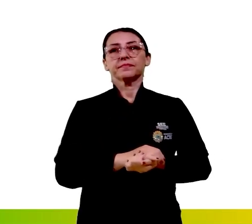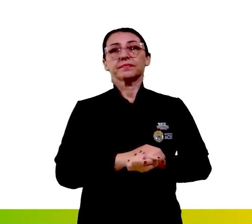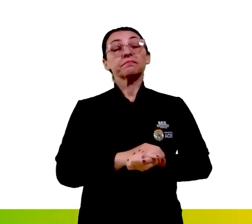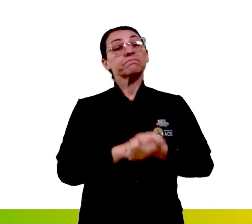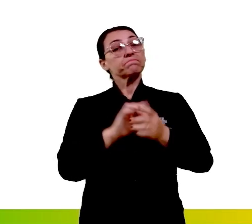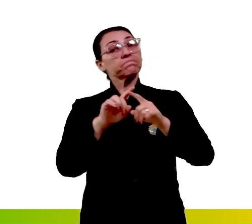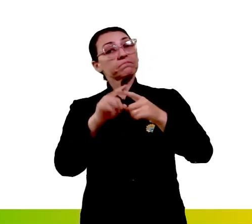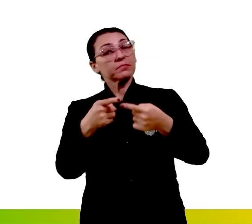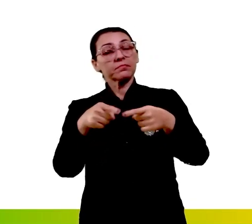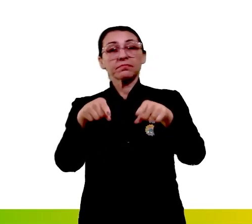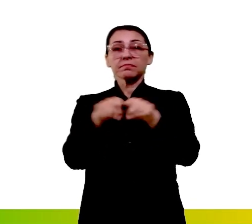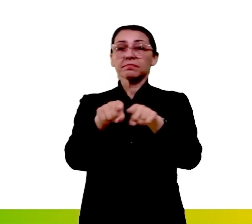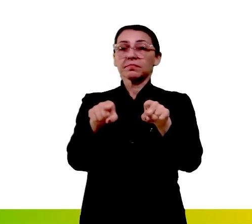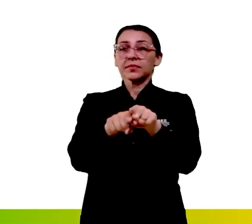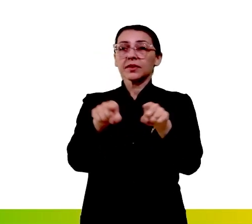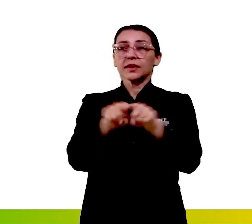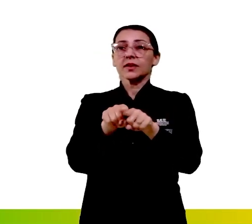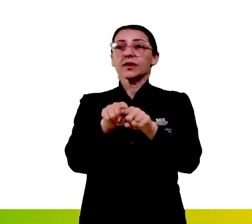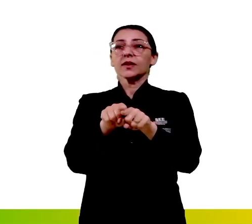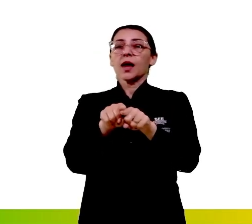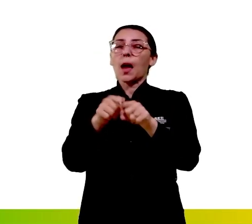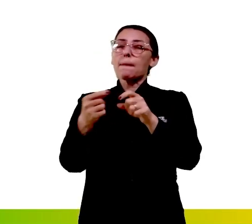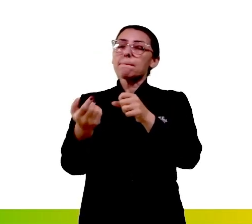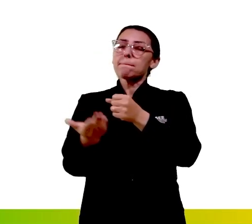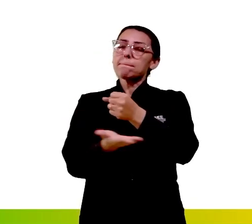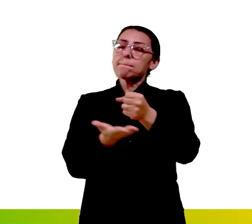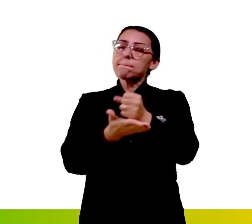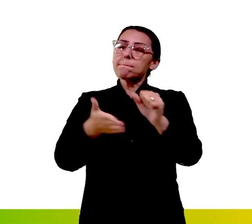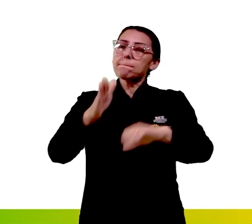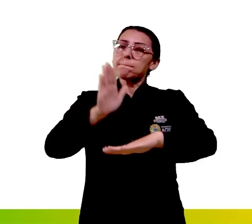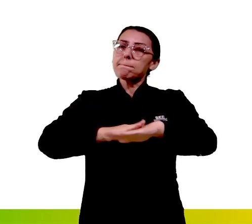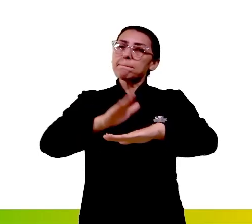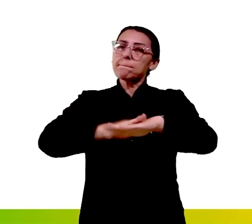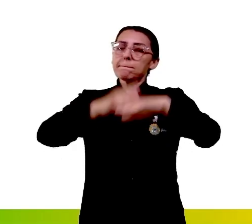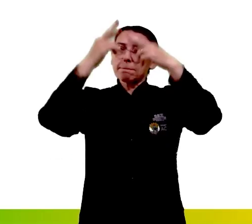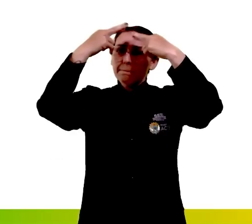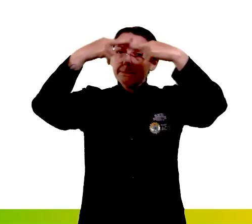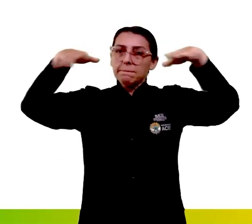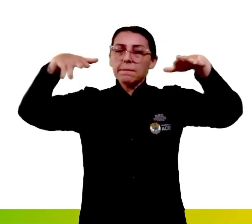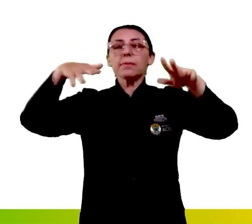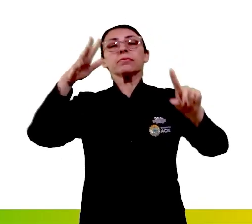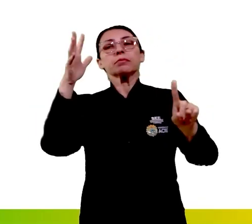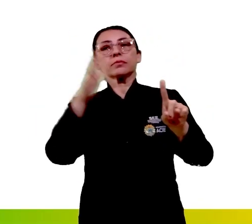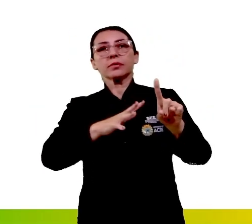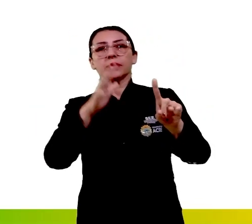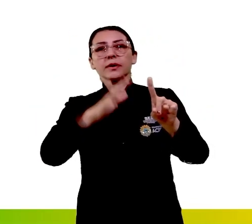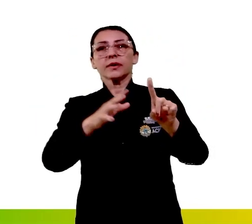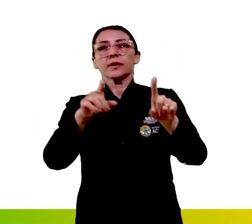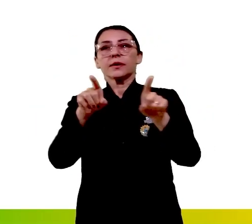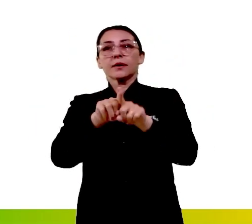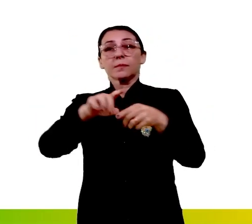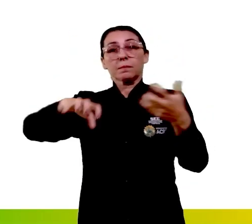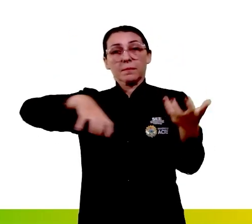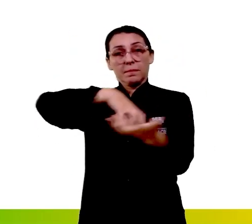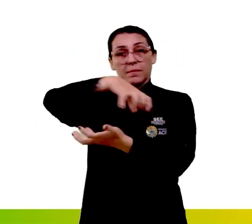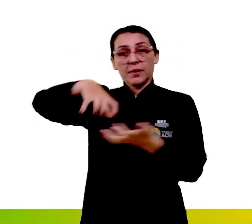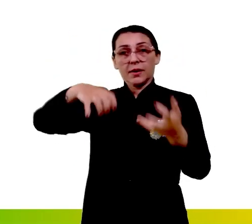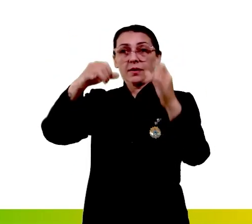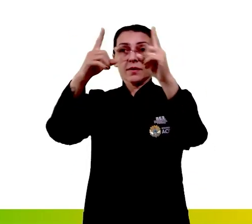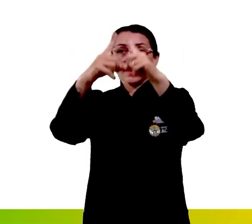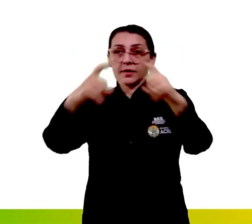Além disso, foi fundamentalmente influenciada pelo Renascimento, pelas